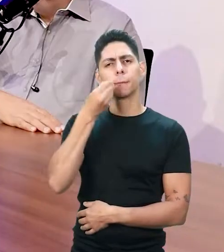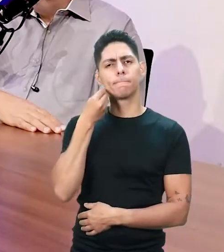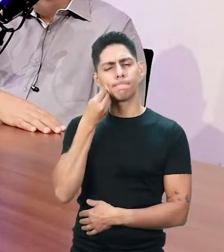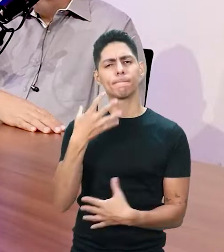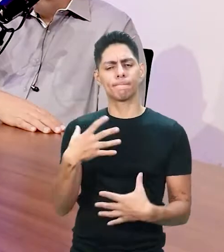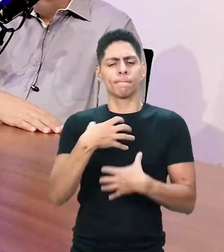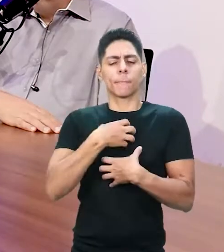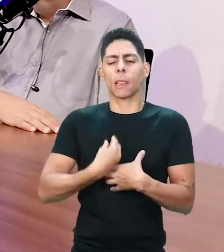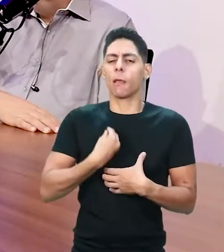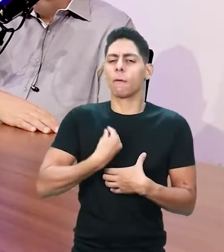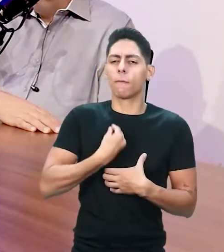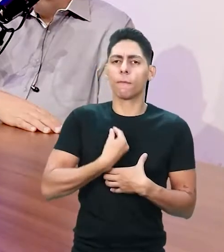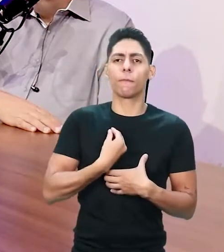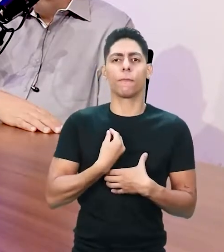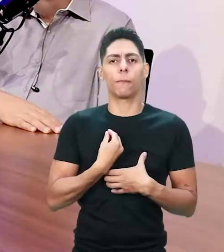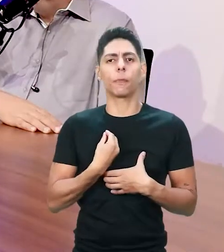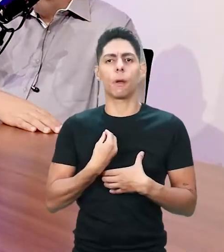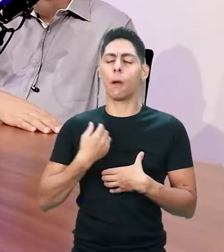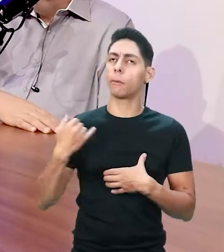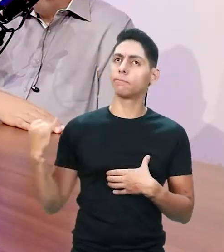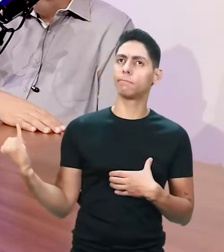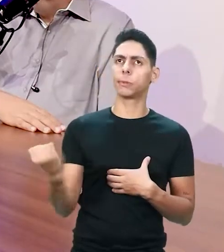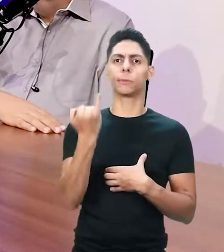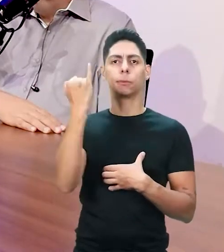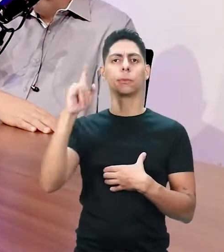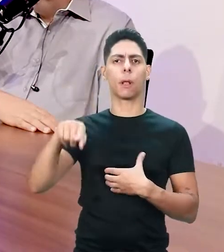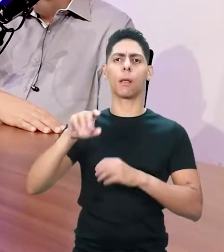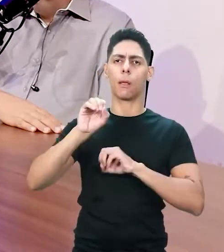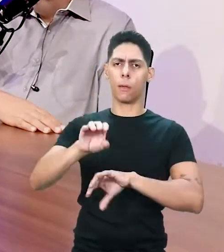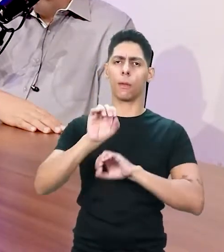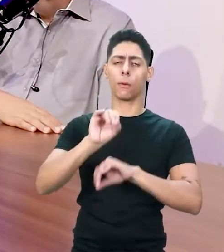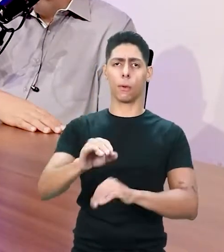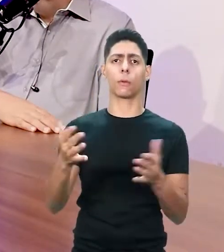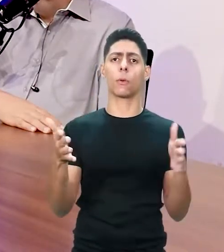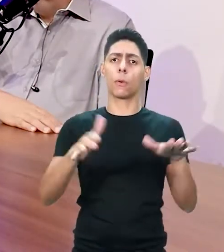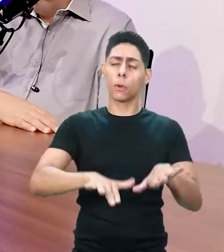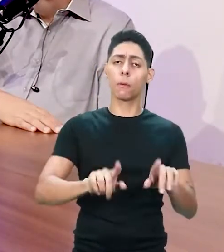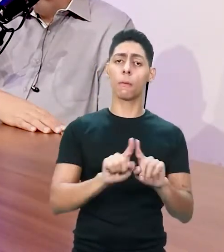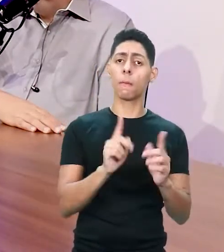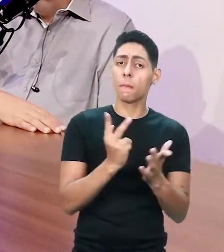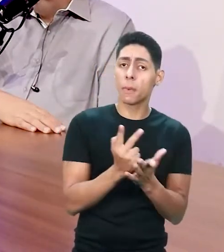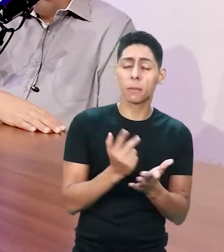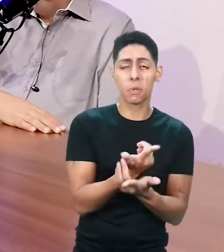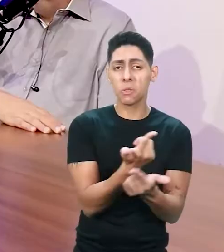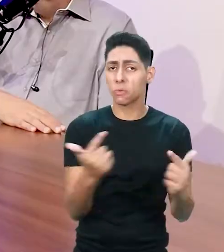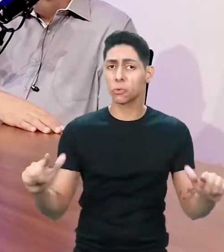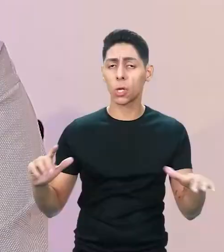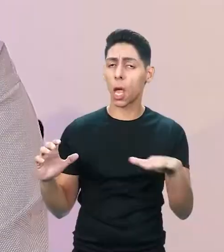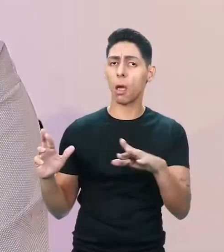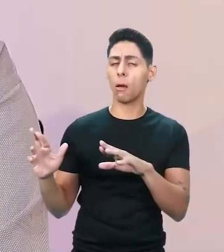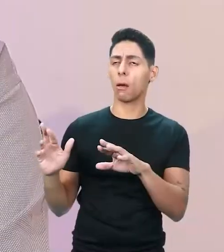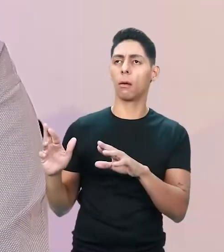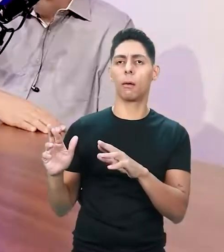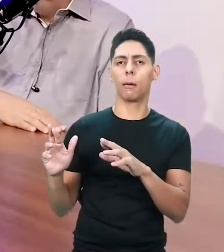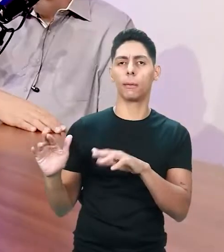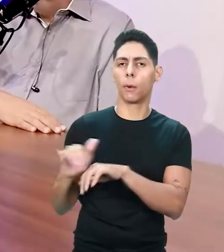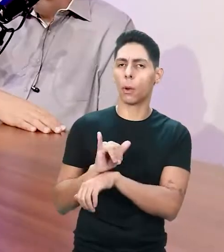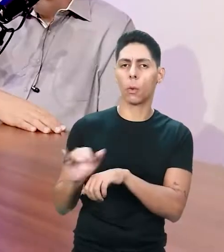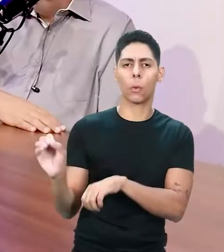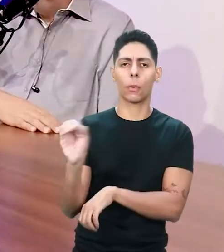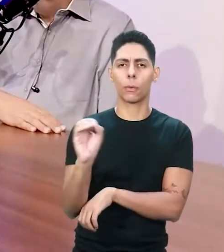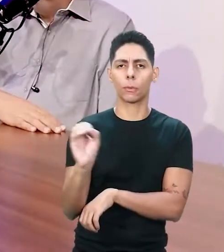prática o fenômeno da educação inclusiva, mesmo sem os recursos. Uhum. A